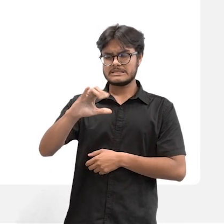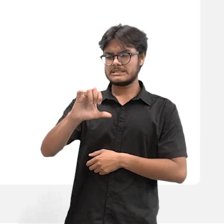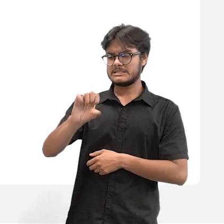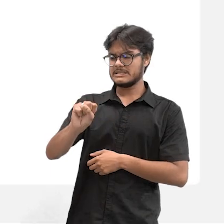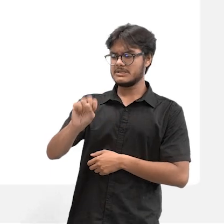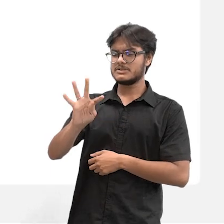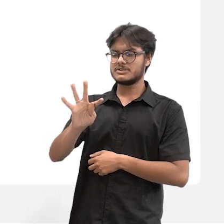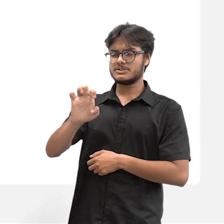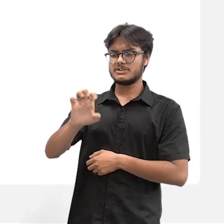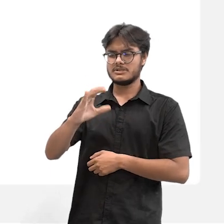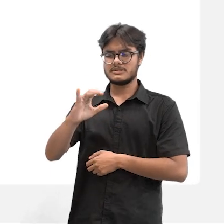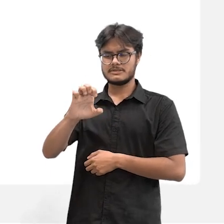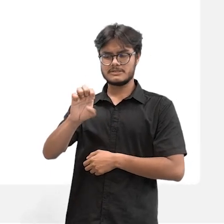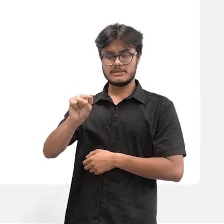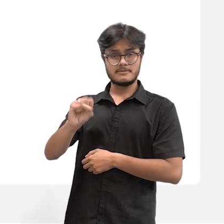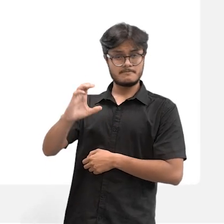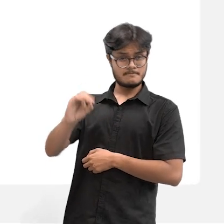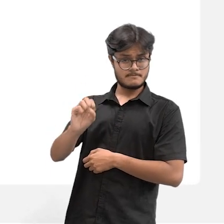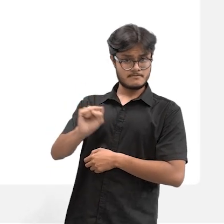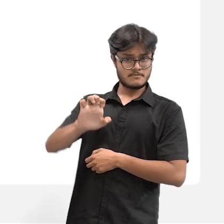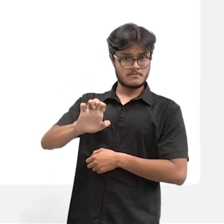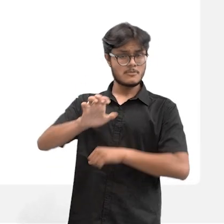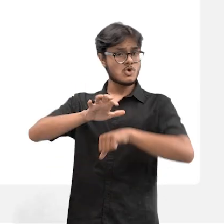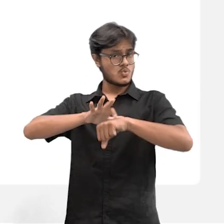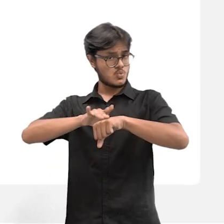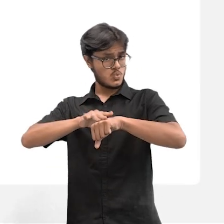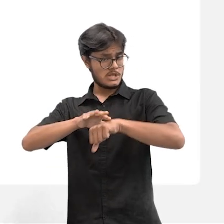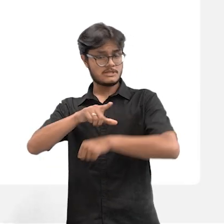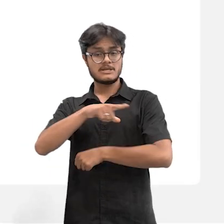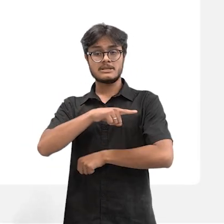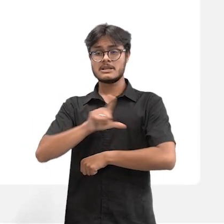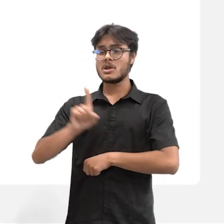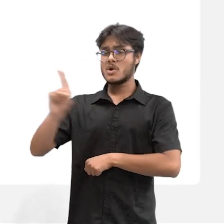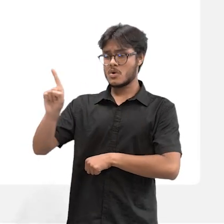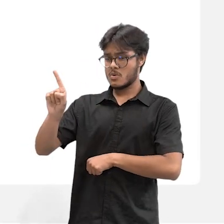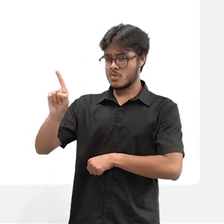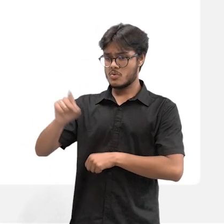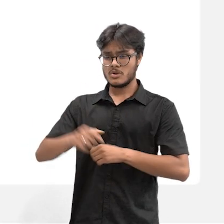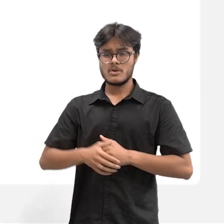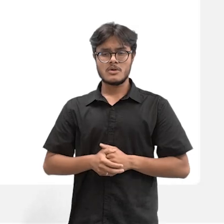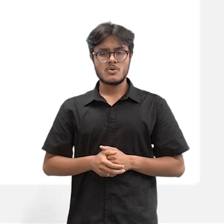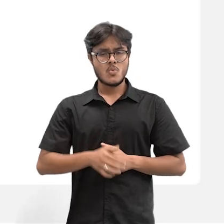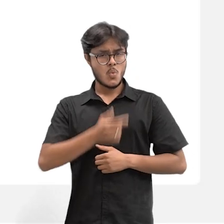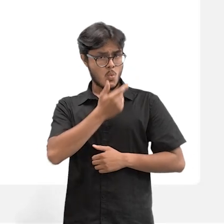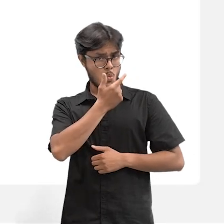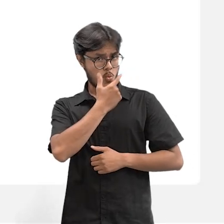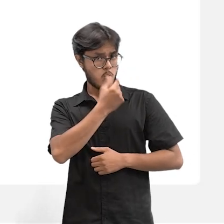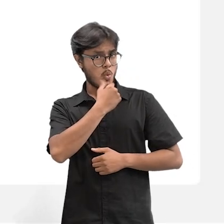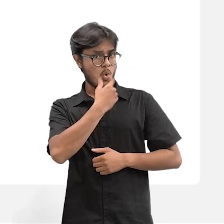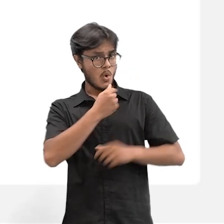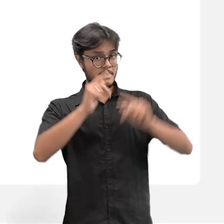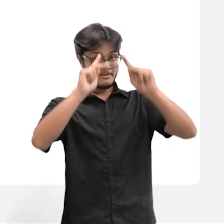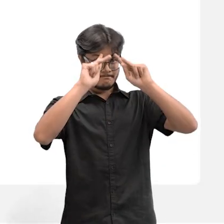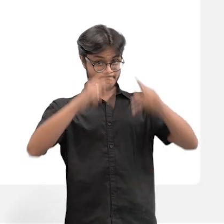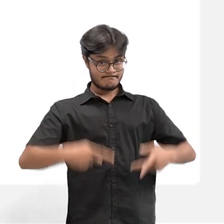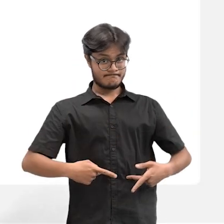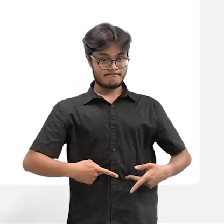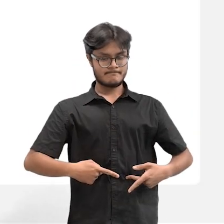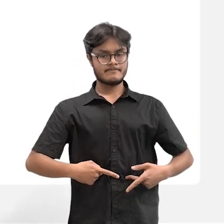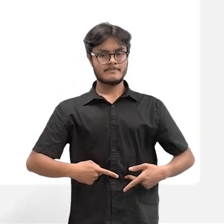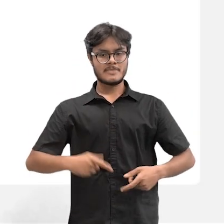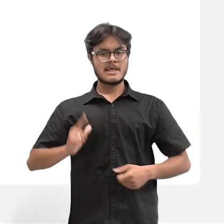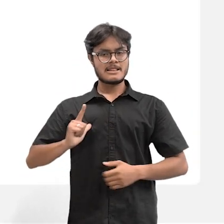ciclo nós vamos ter alguns personagens. Veja que aqui nós temos o ser humano, que tem